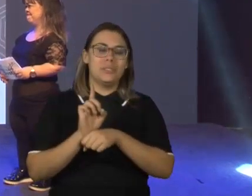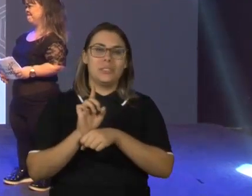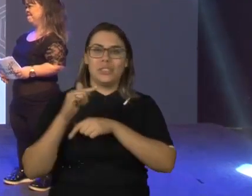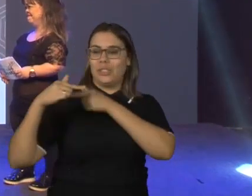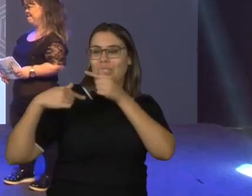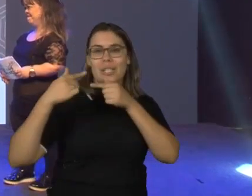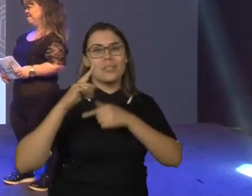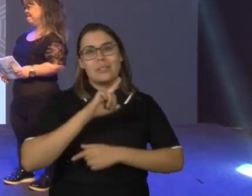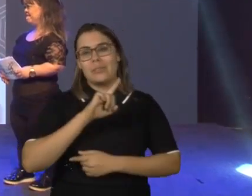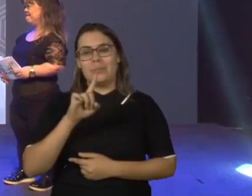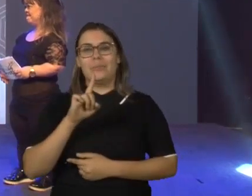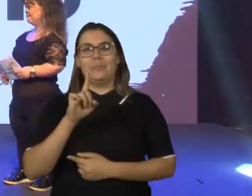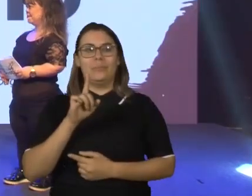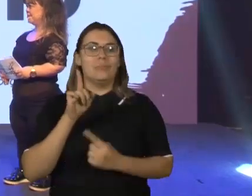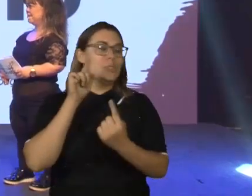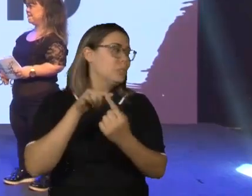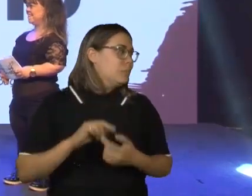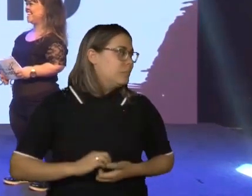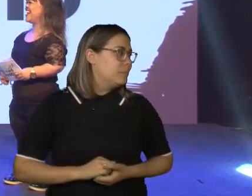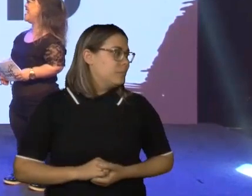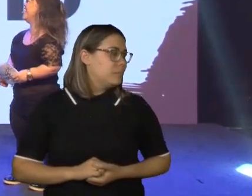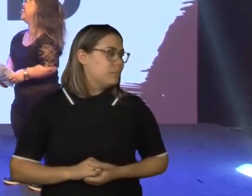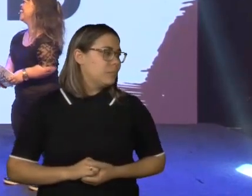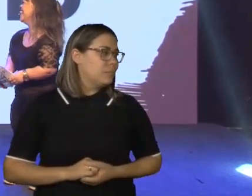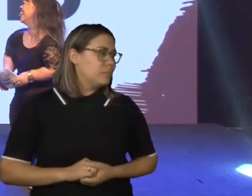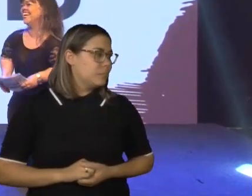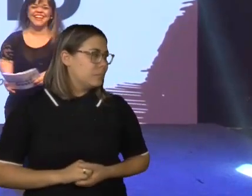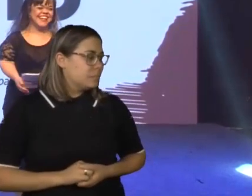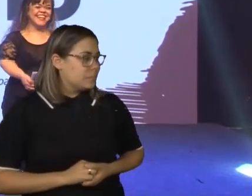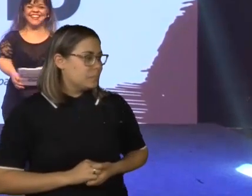Não é Destino. Obrigado. Obrigada. Um abraço também.